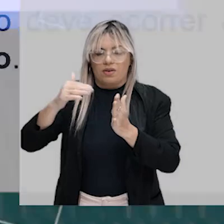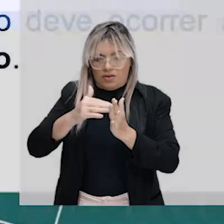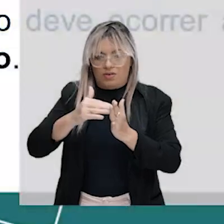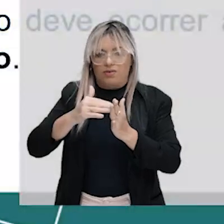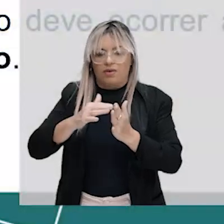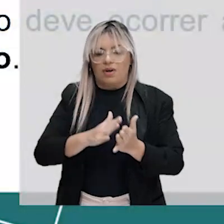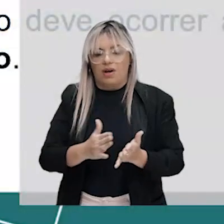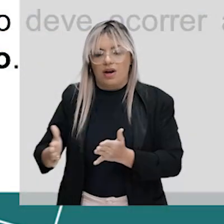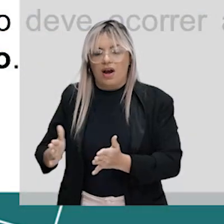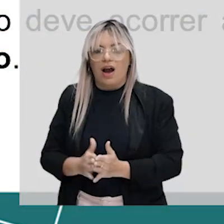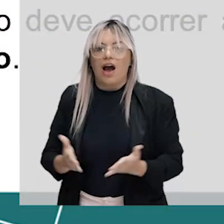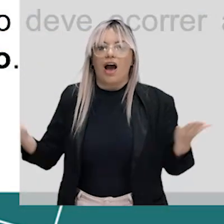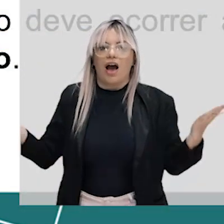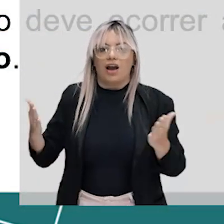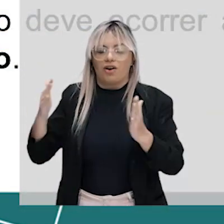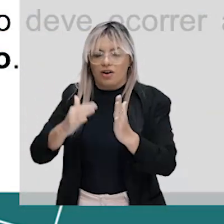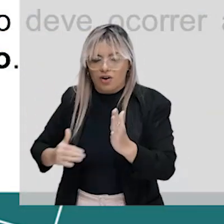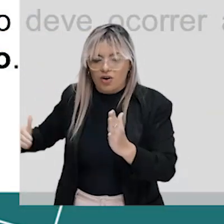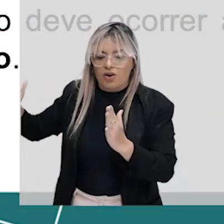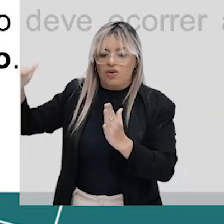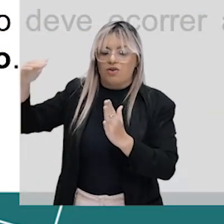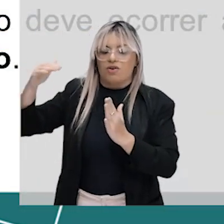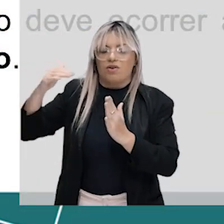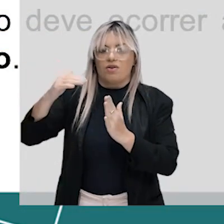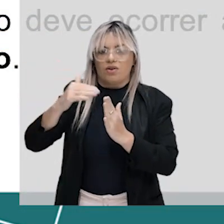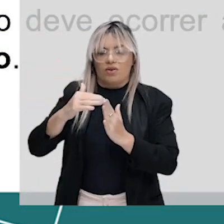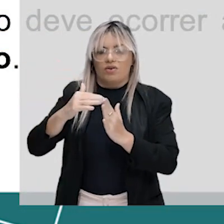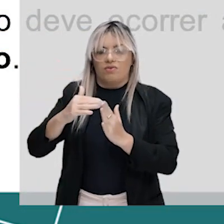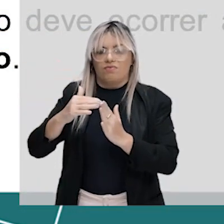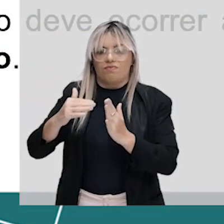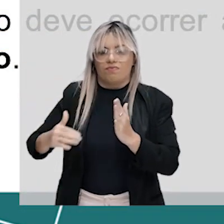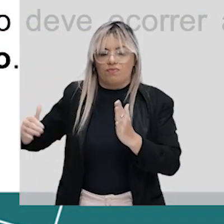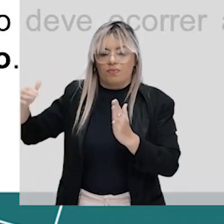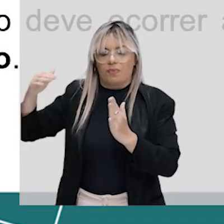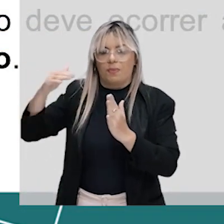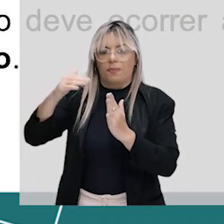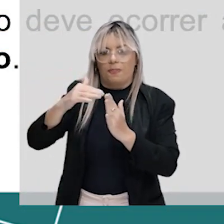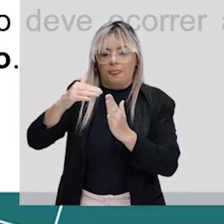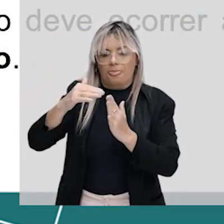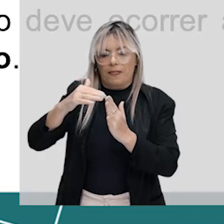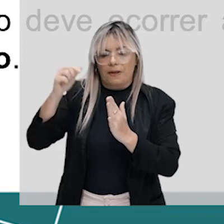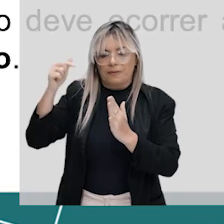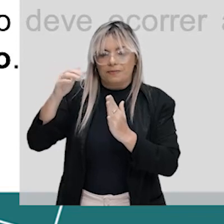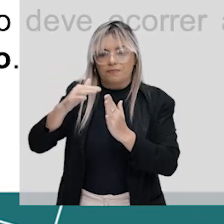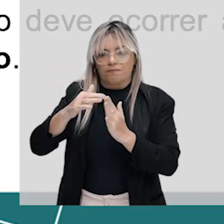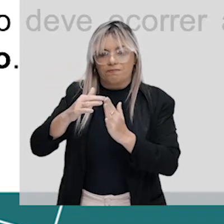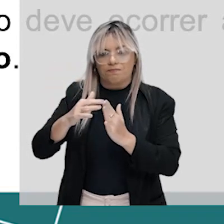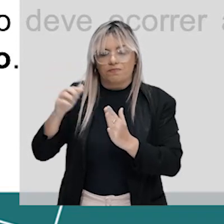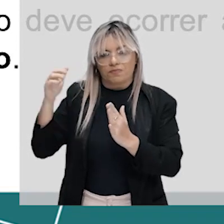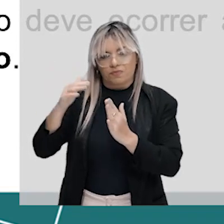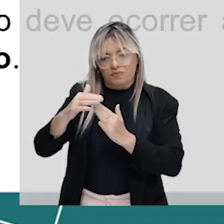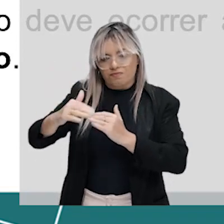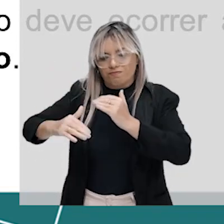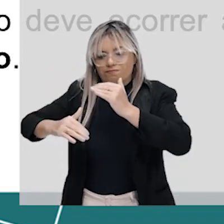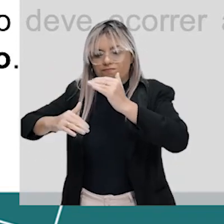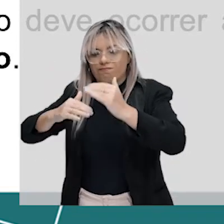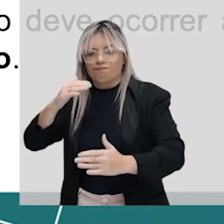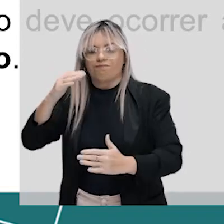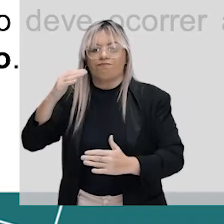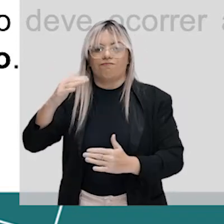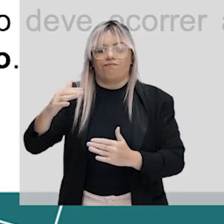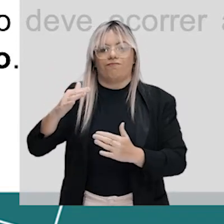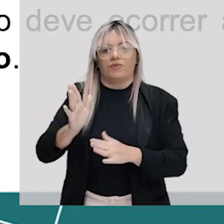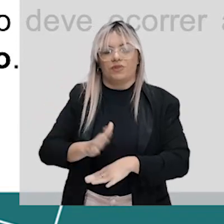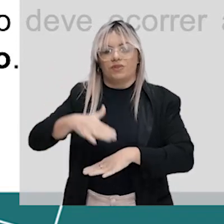sobe mais um degrau para chegar no terceiro, que é o degrau mais alto. É o estágio mais evoluído do conhecimento e do